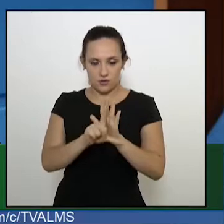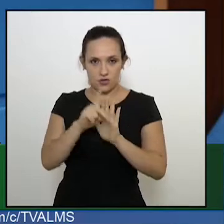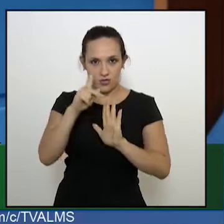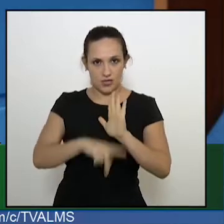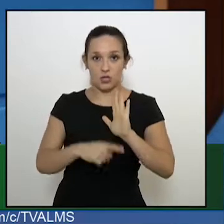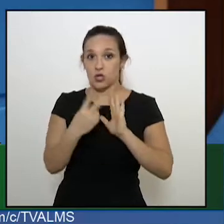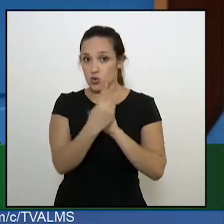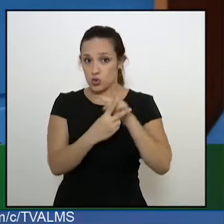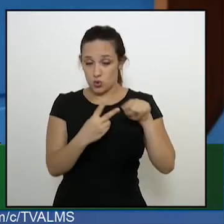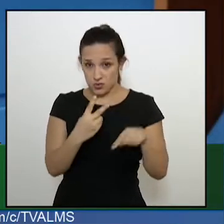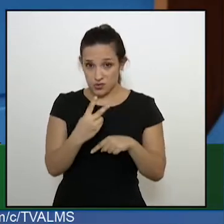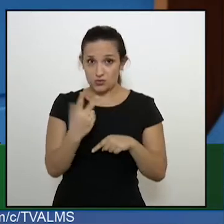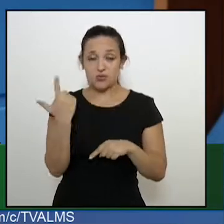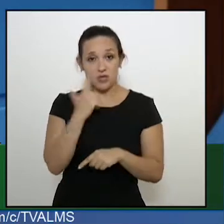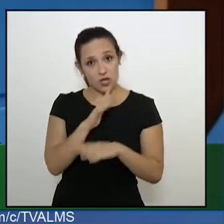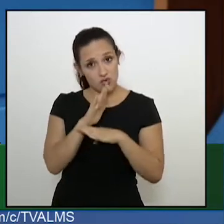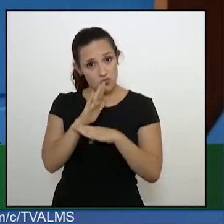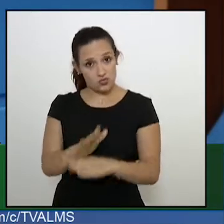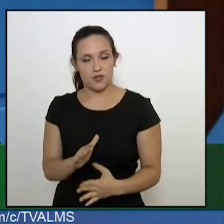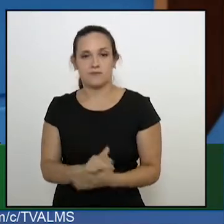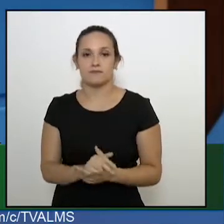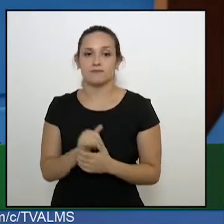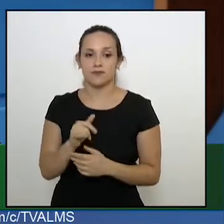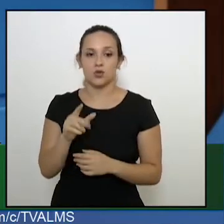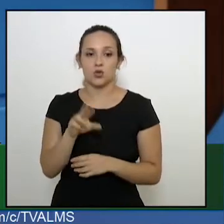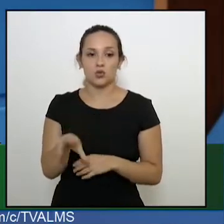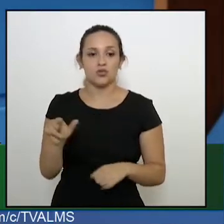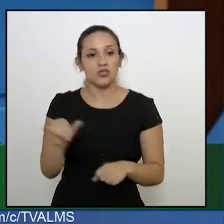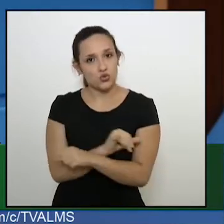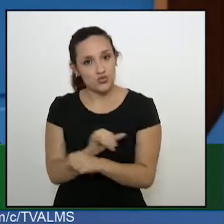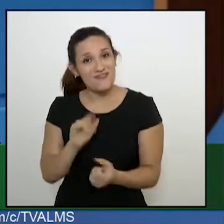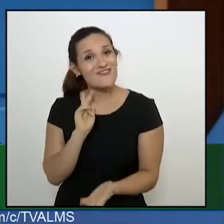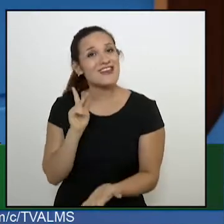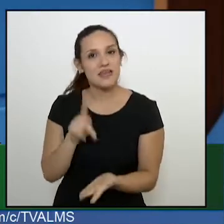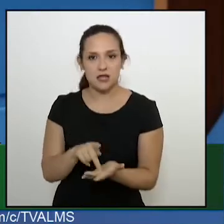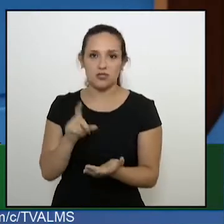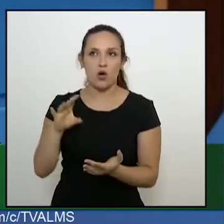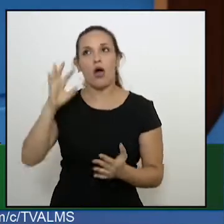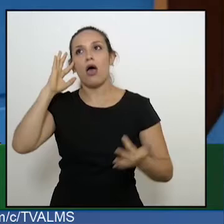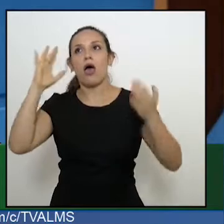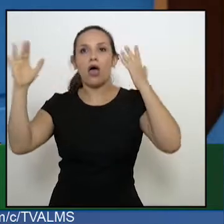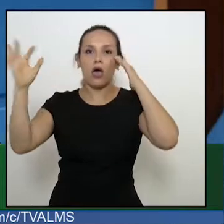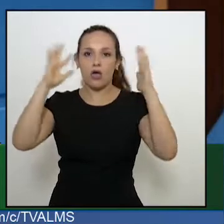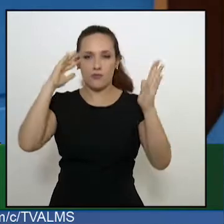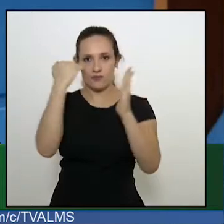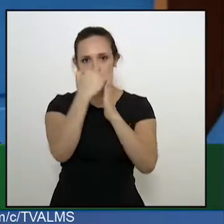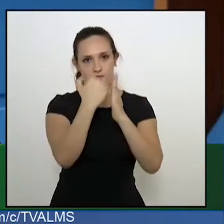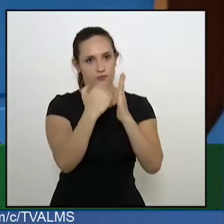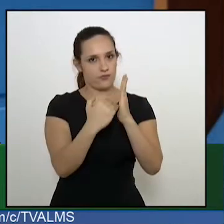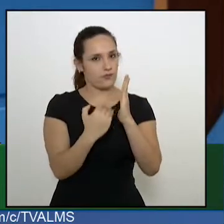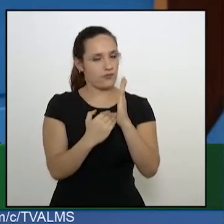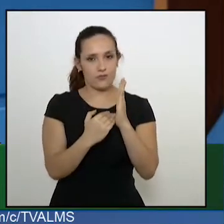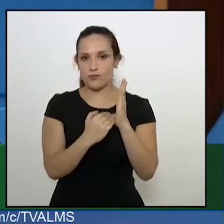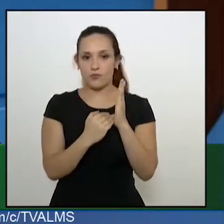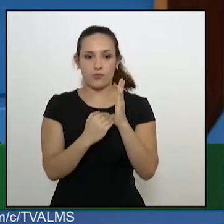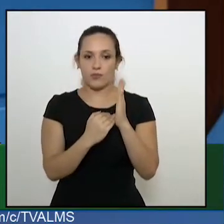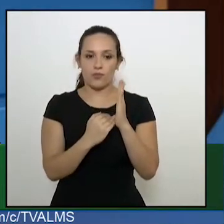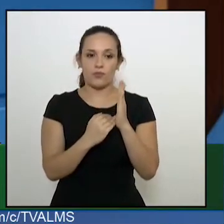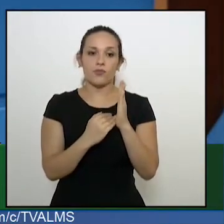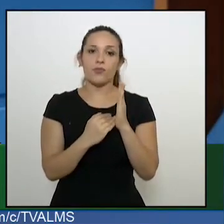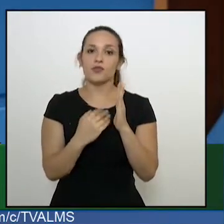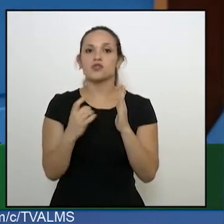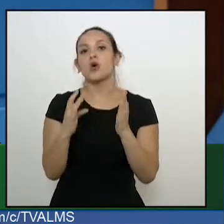gente possa, através de ações reais e não pautadas, principalmente só em